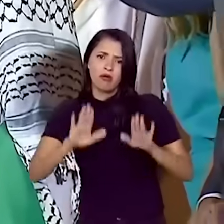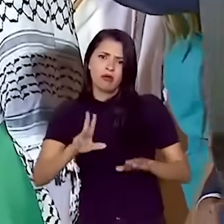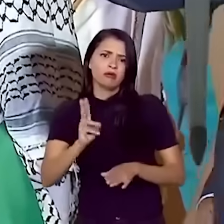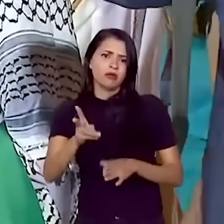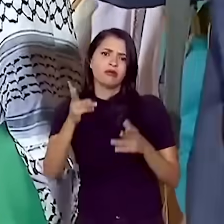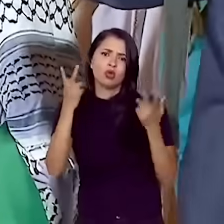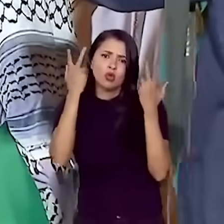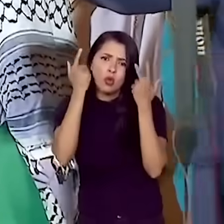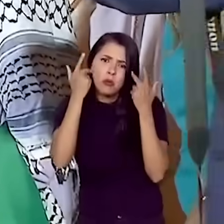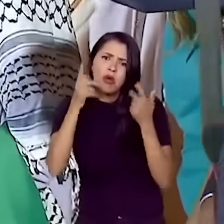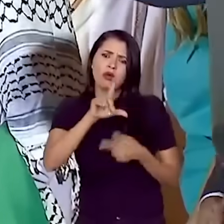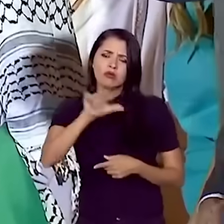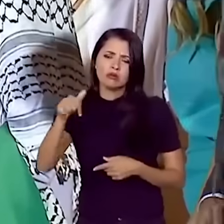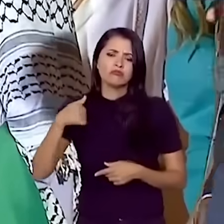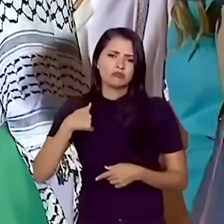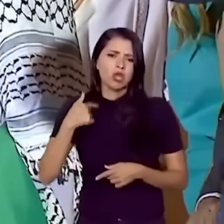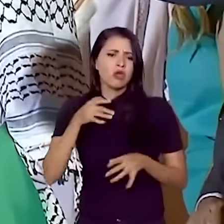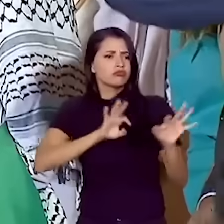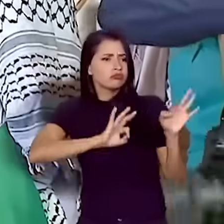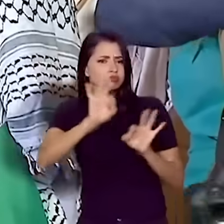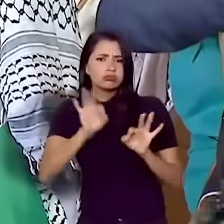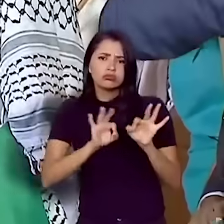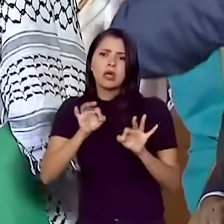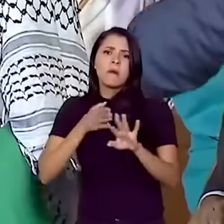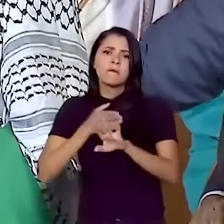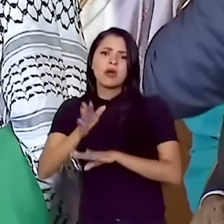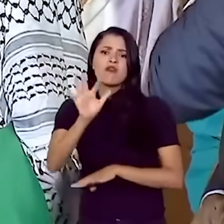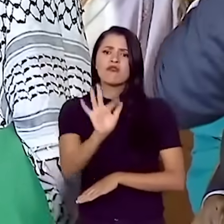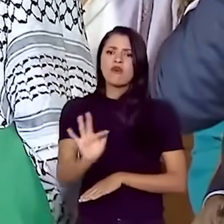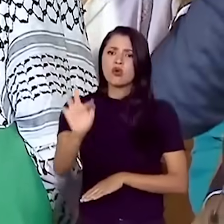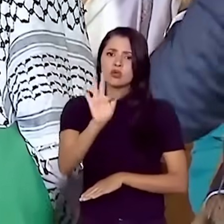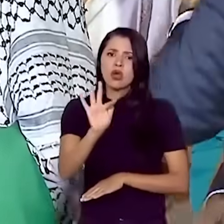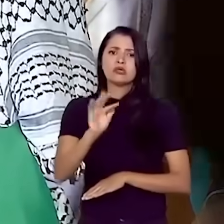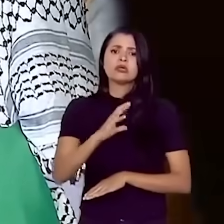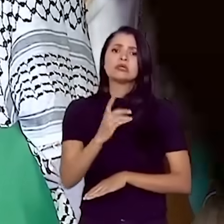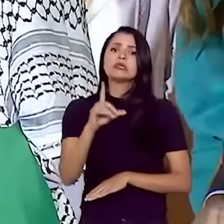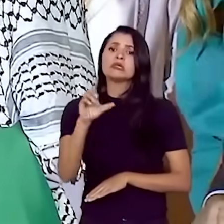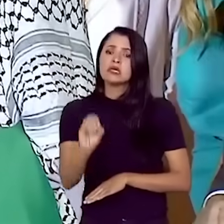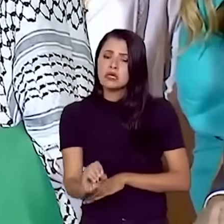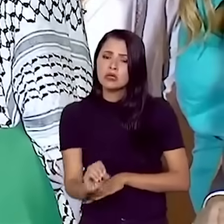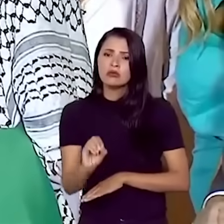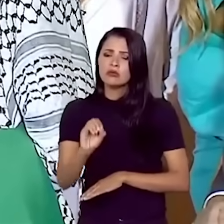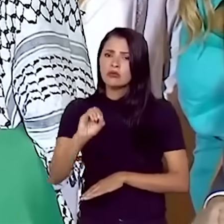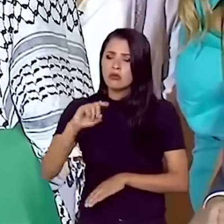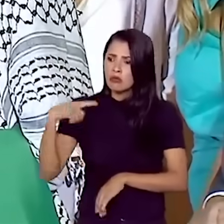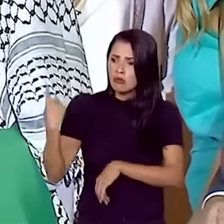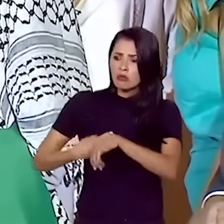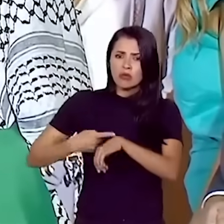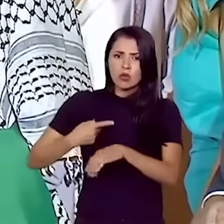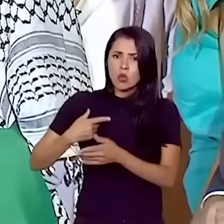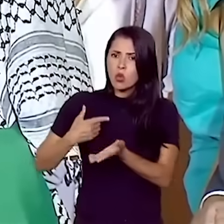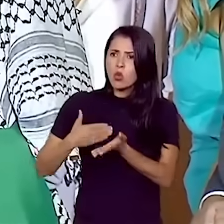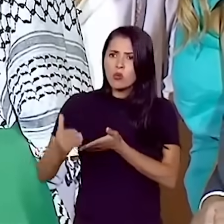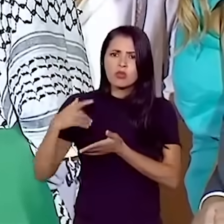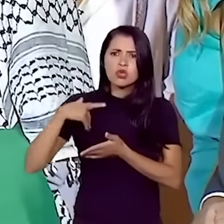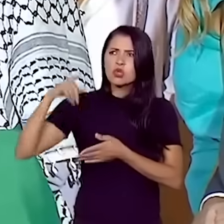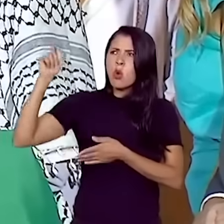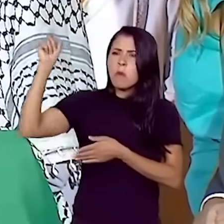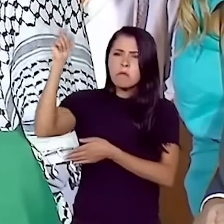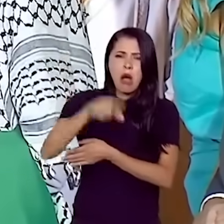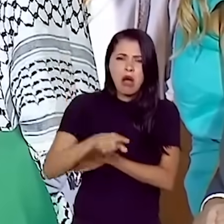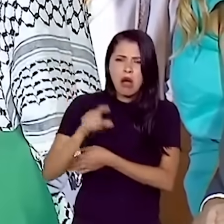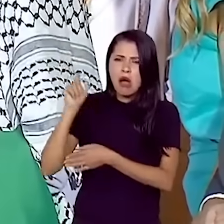dia normal. Eu estava me preparando para ir para a faculdade de manhã. Aí, de repente, começou a cair as